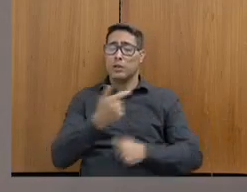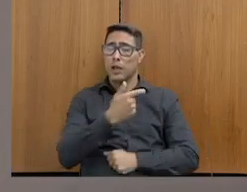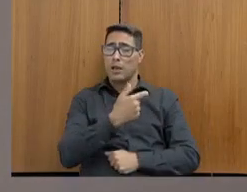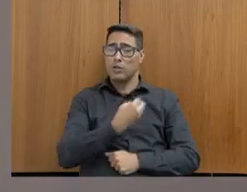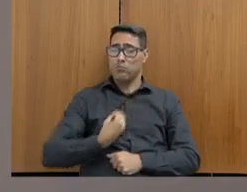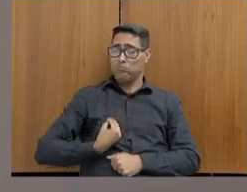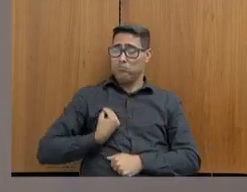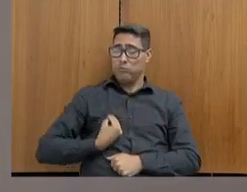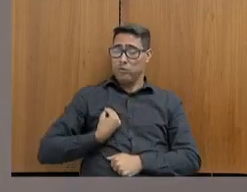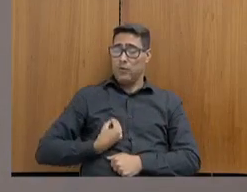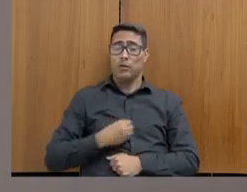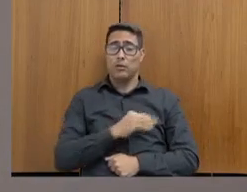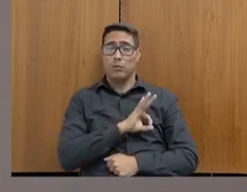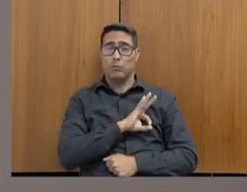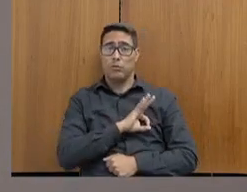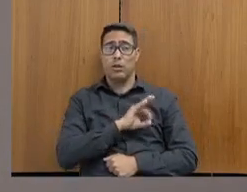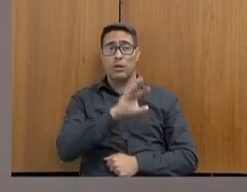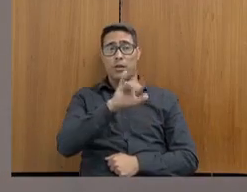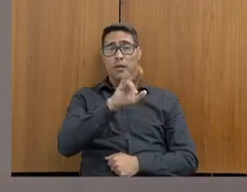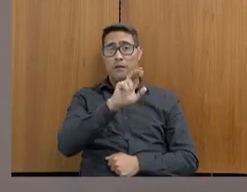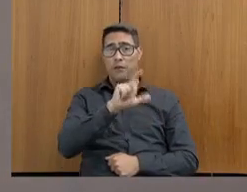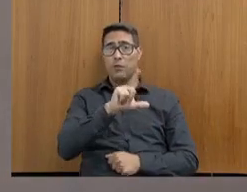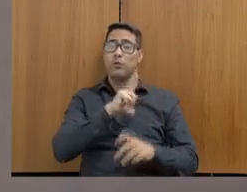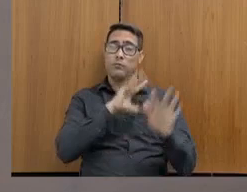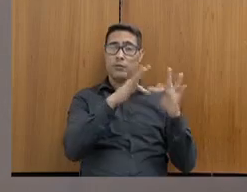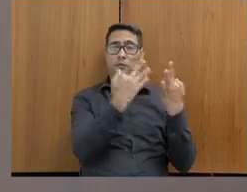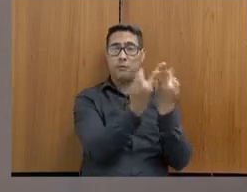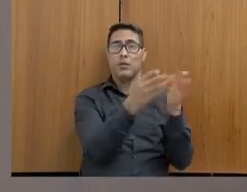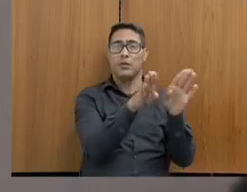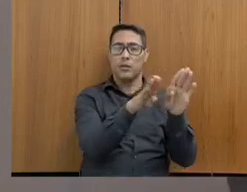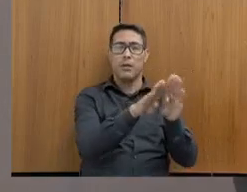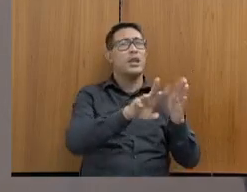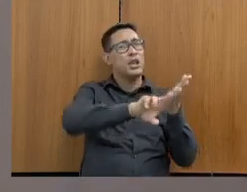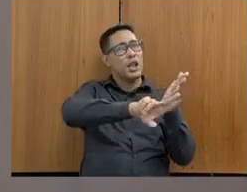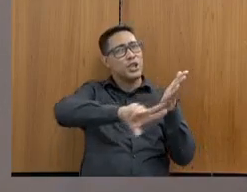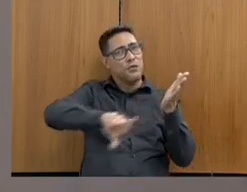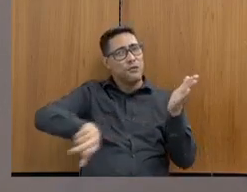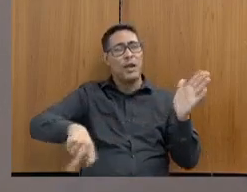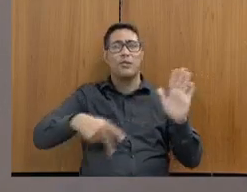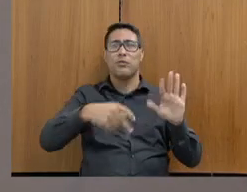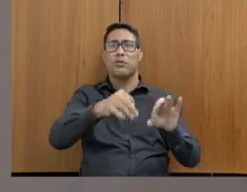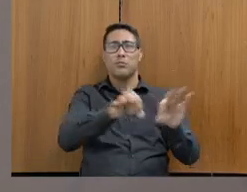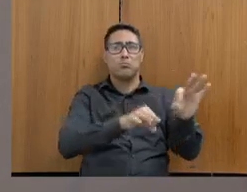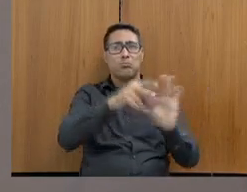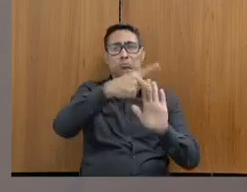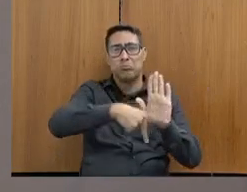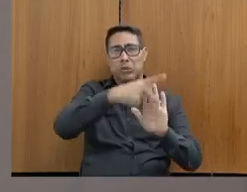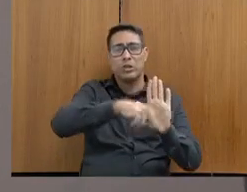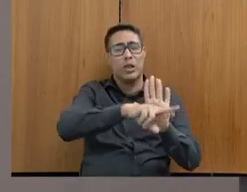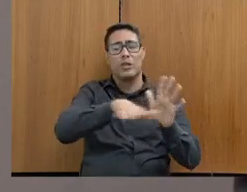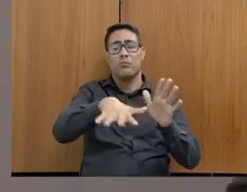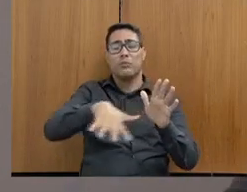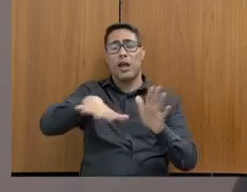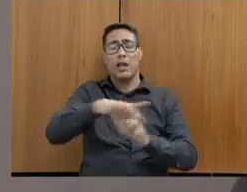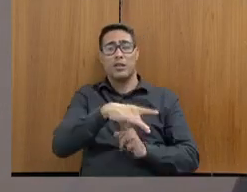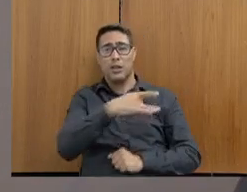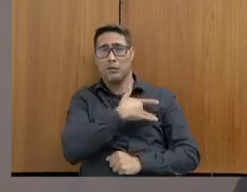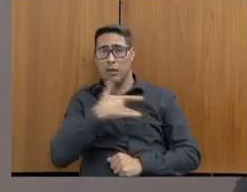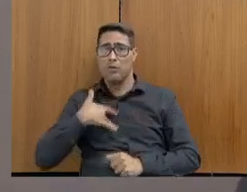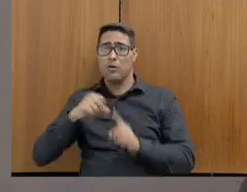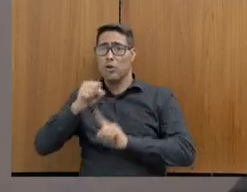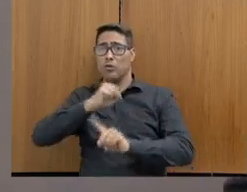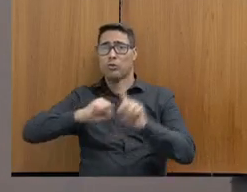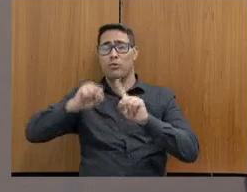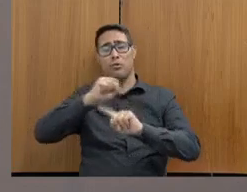da Polícia Civil e seus dependentes Então a gente tem uma série de programas projetos ações da esfera de saúde serviço social esporte